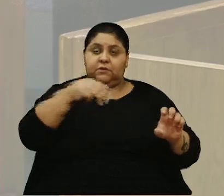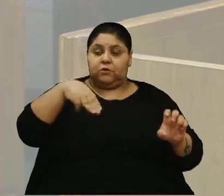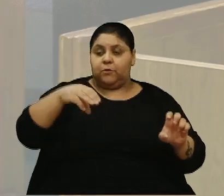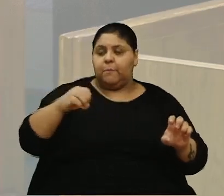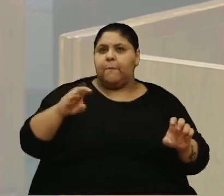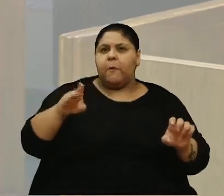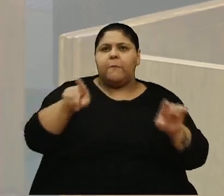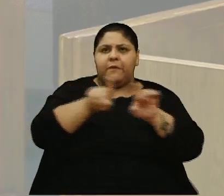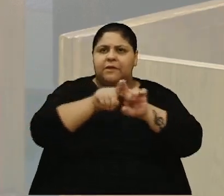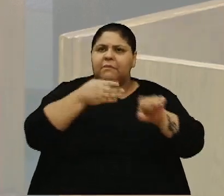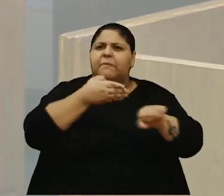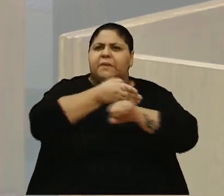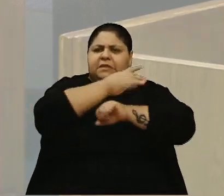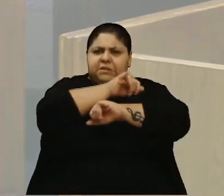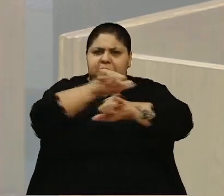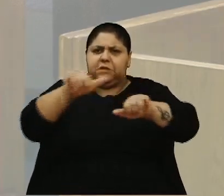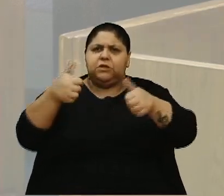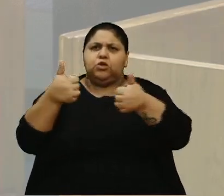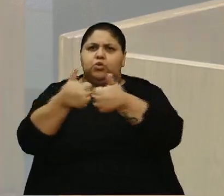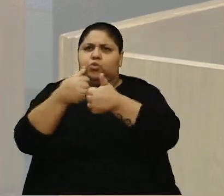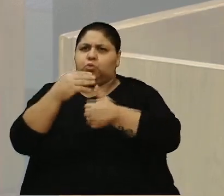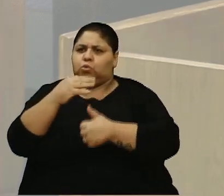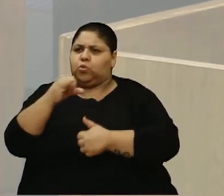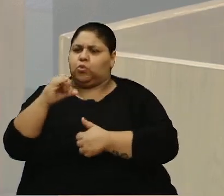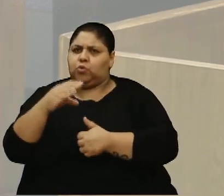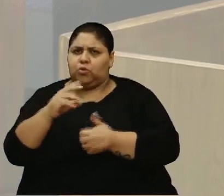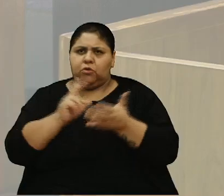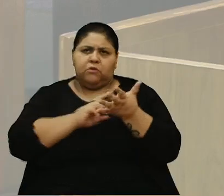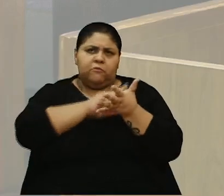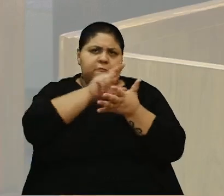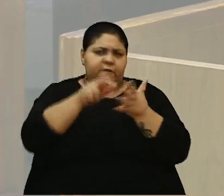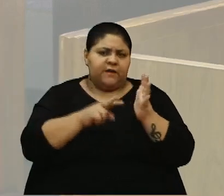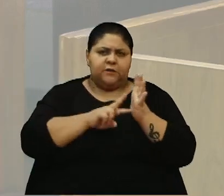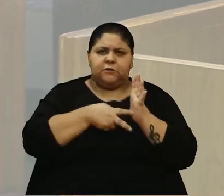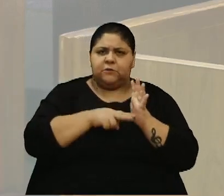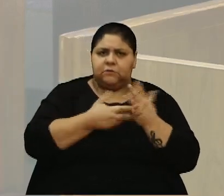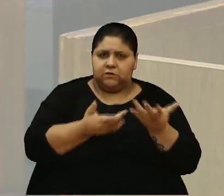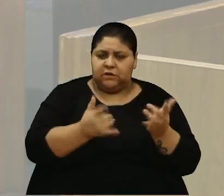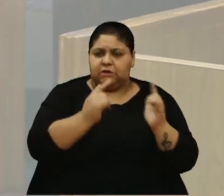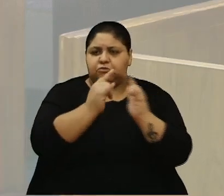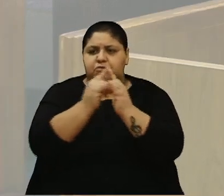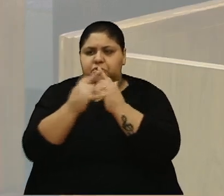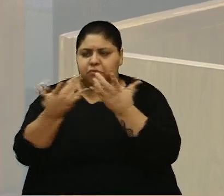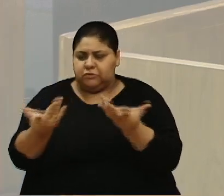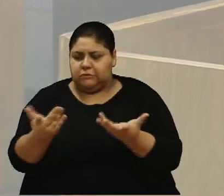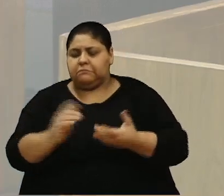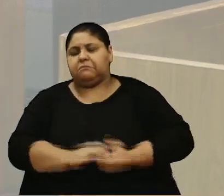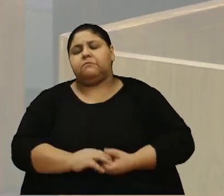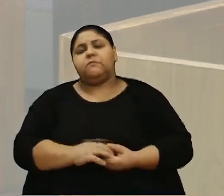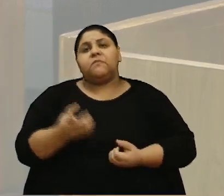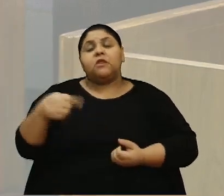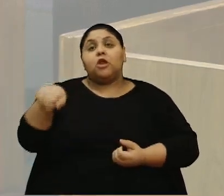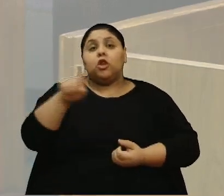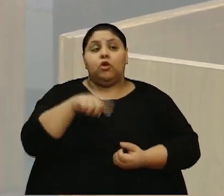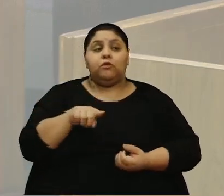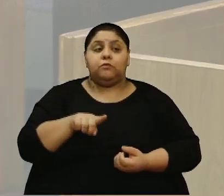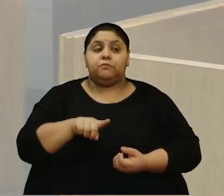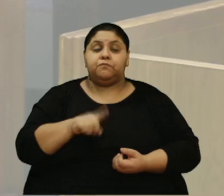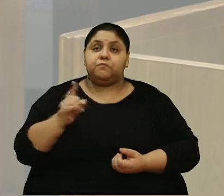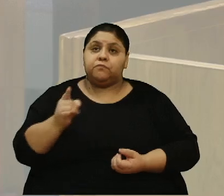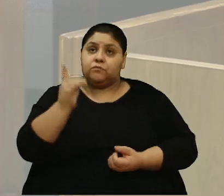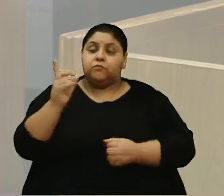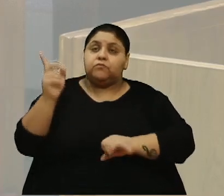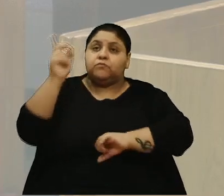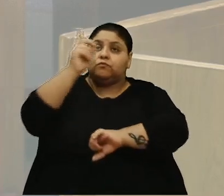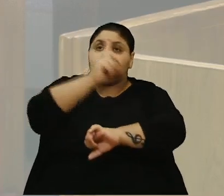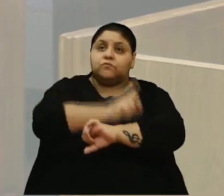muito envolvido nessa campanha, junto com a SIC, junto com vários sindicatos, várias entidades. E nós estávamos, nos últimos